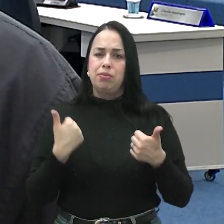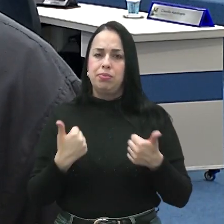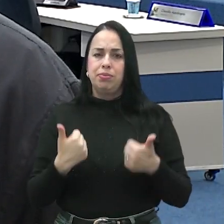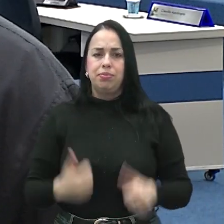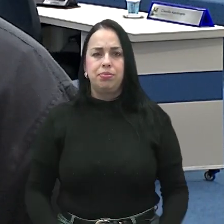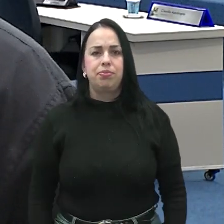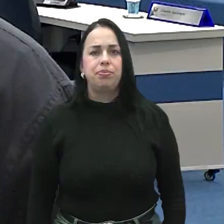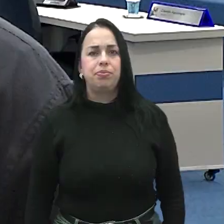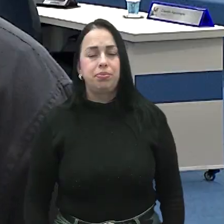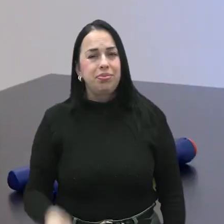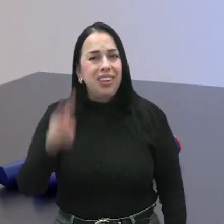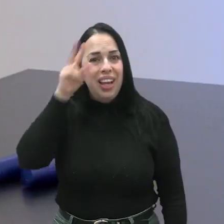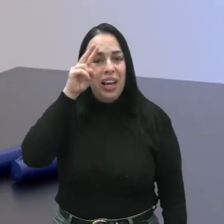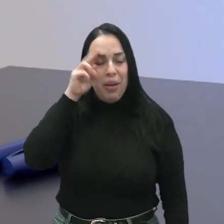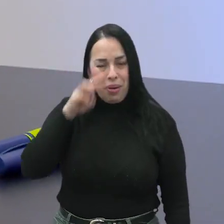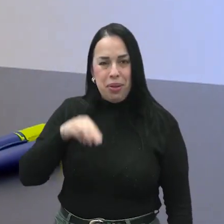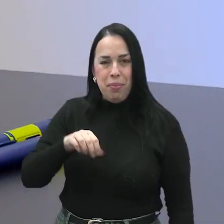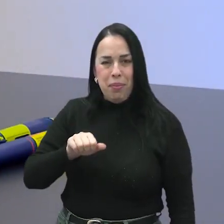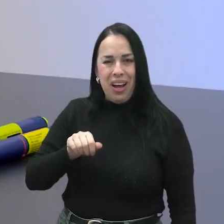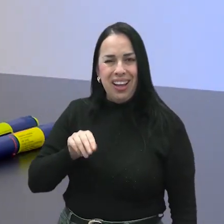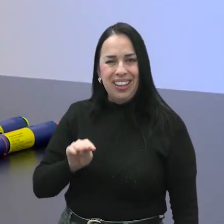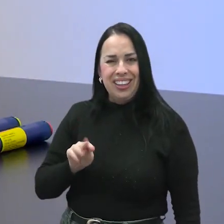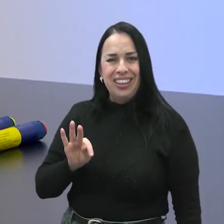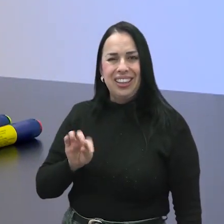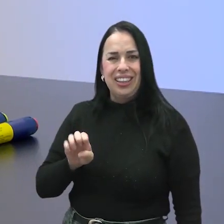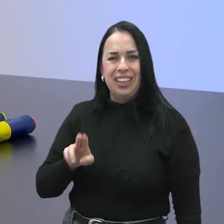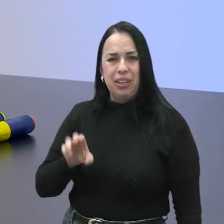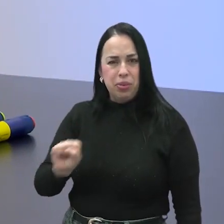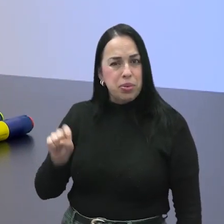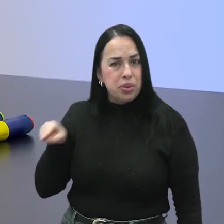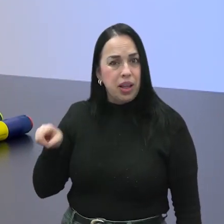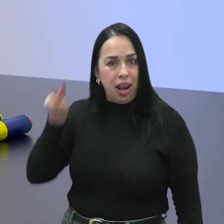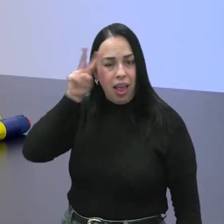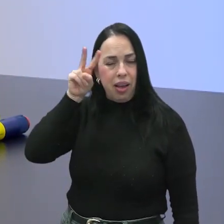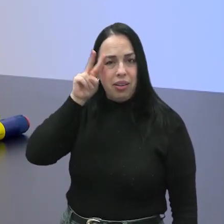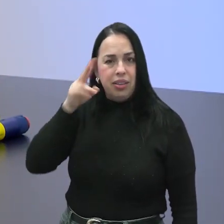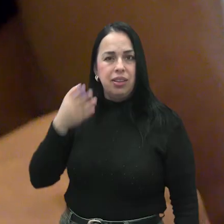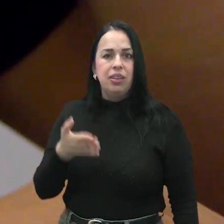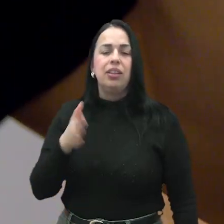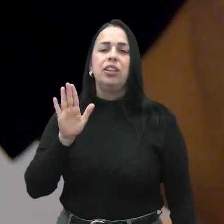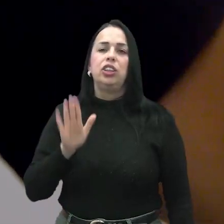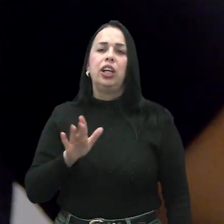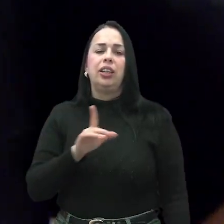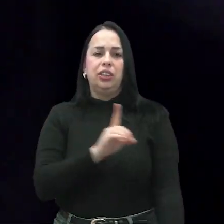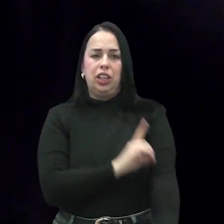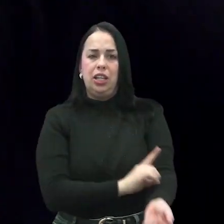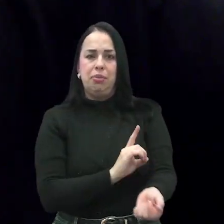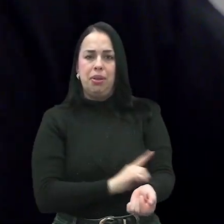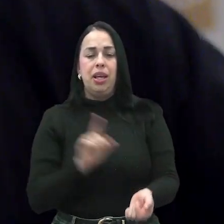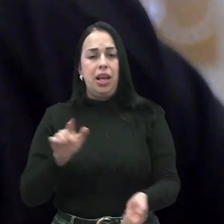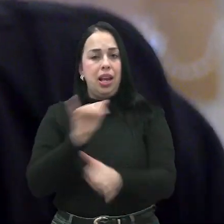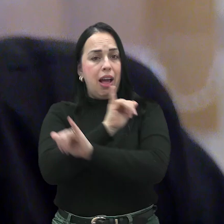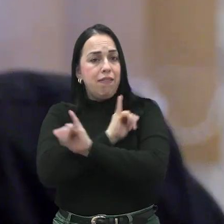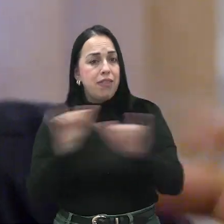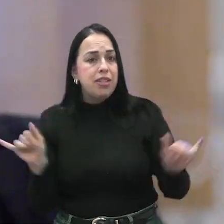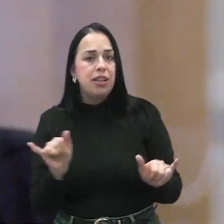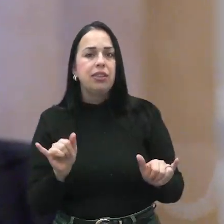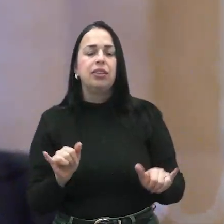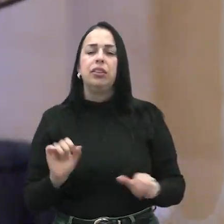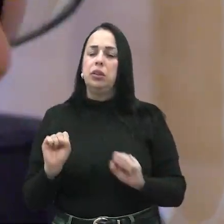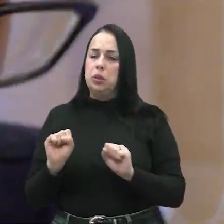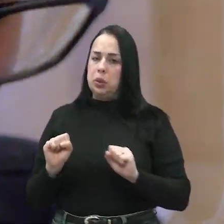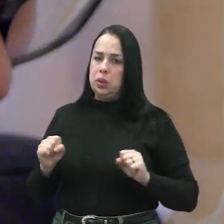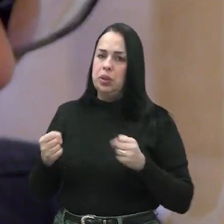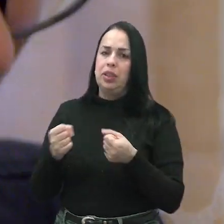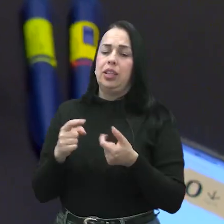mais saudável e com qualidade de vida. E lembra do Matheus que a gente conheceu no início da reportagem? Para quem já teve a diabetes, ele reforça: